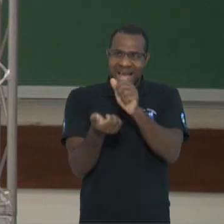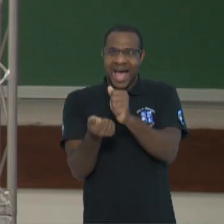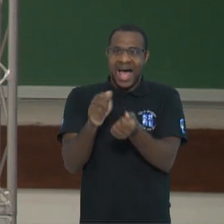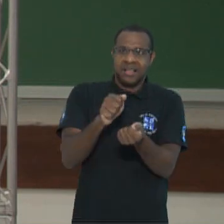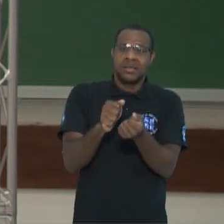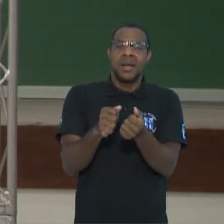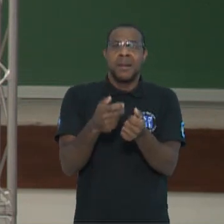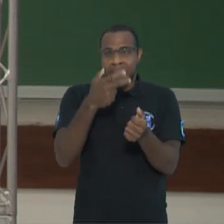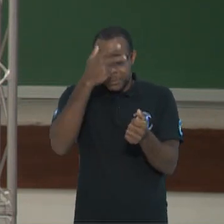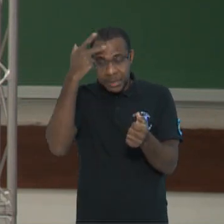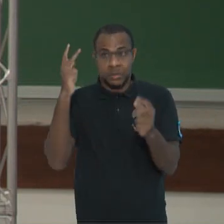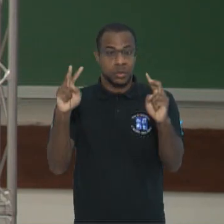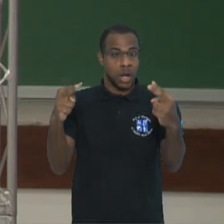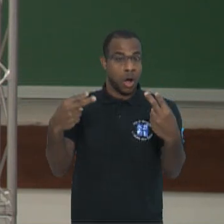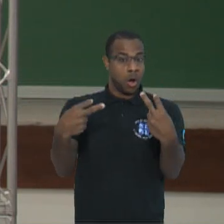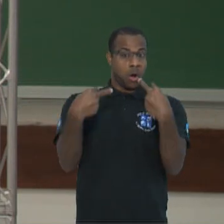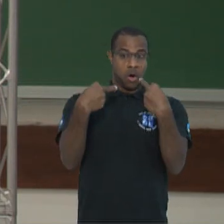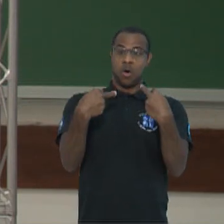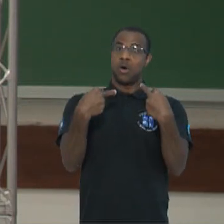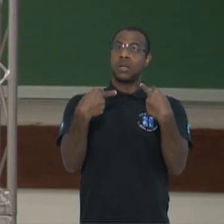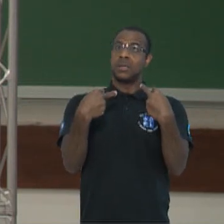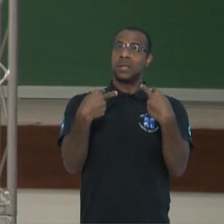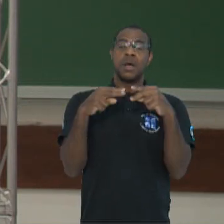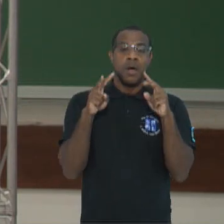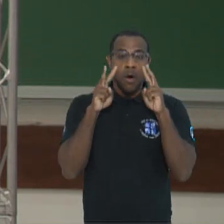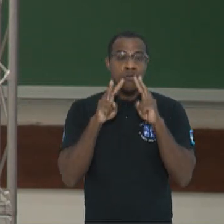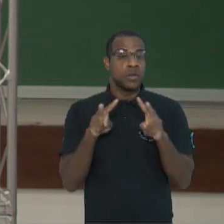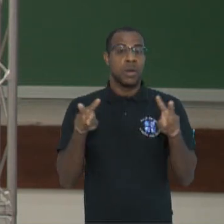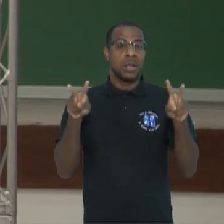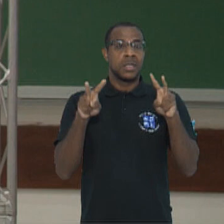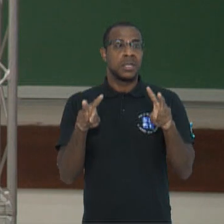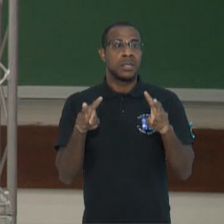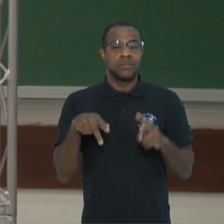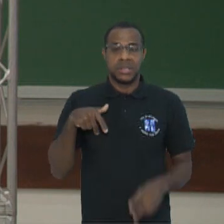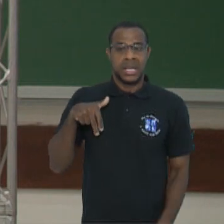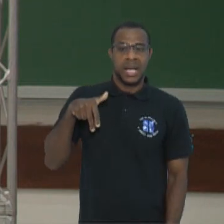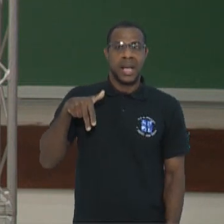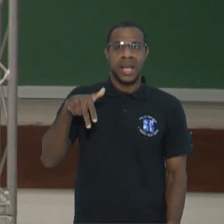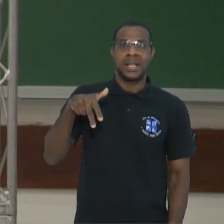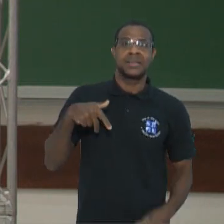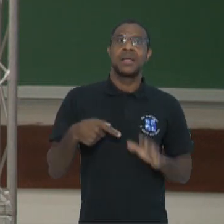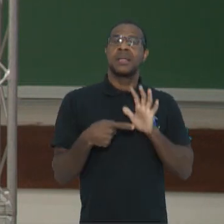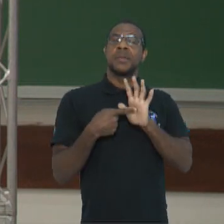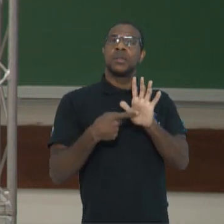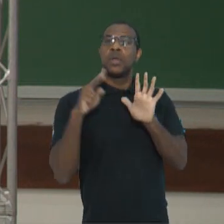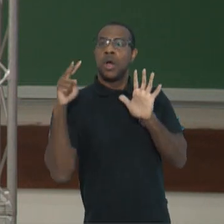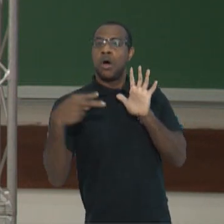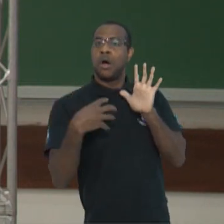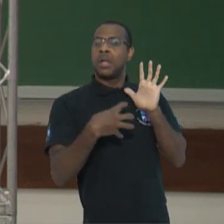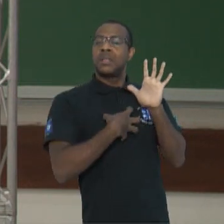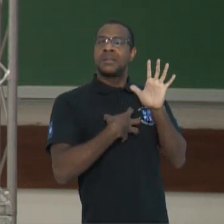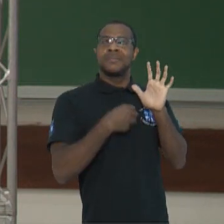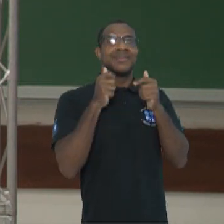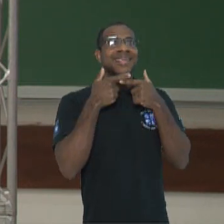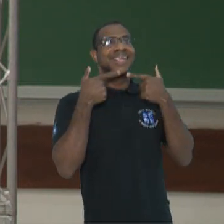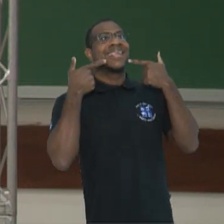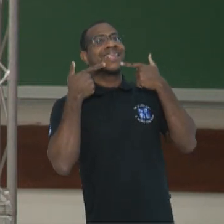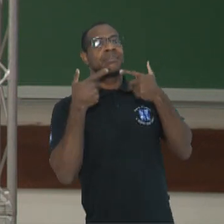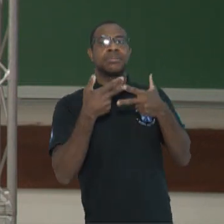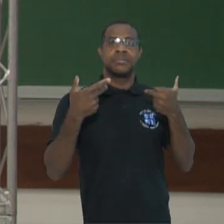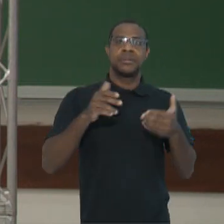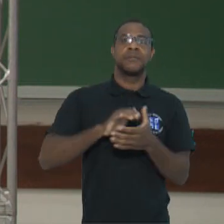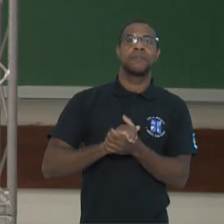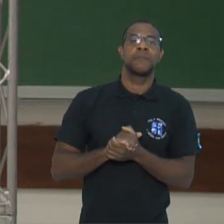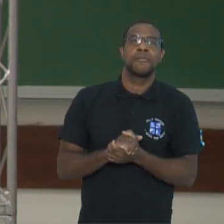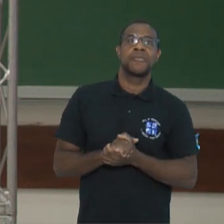pessoas visualizem. Né? Se vocês lembrarem, a primeira obra que nós tivemos lá de Cândido Portinari,